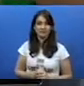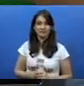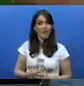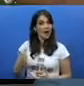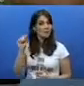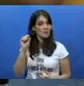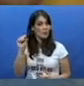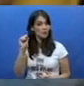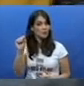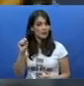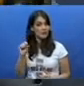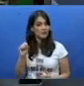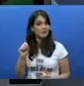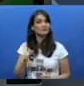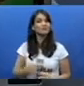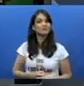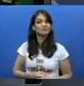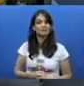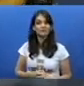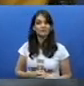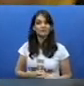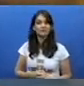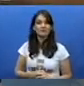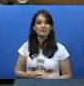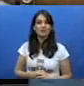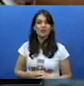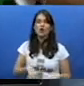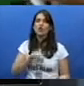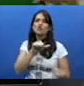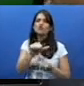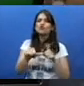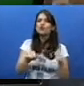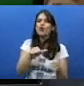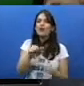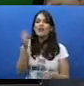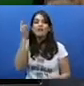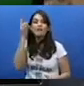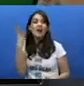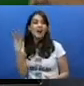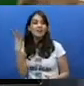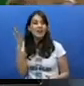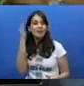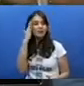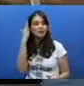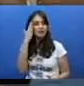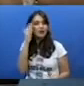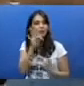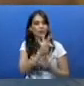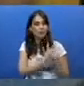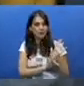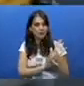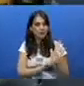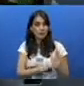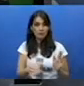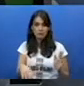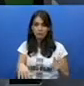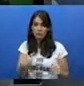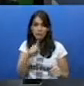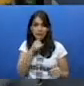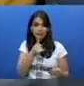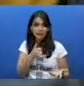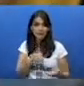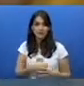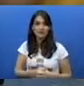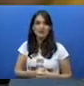A pontuação, como eu falei, torna mais fácil a compreensão do texto. Por exemplo, a falta